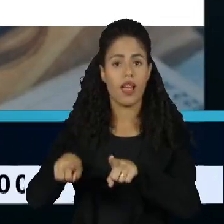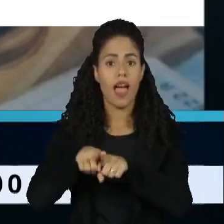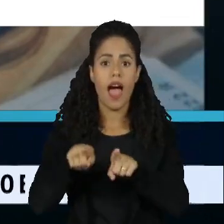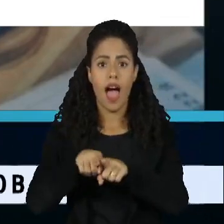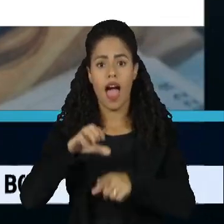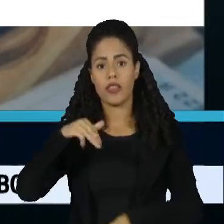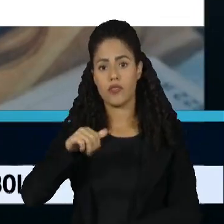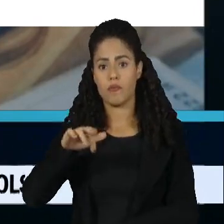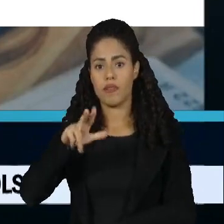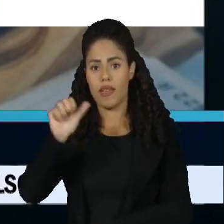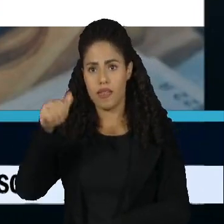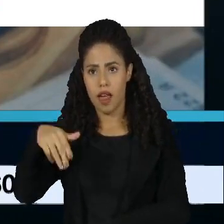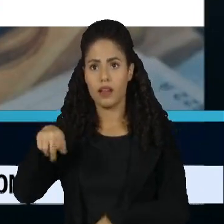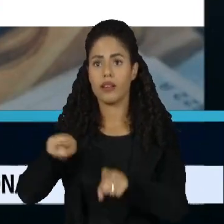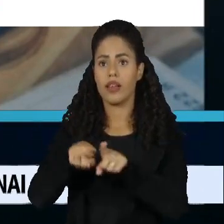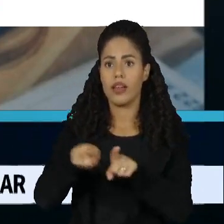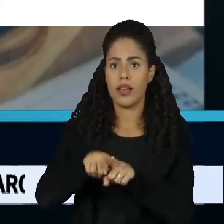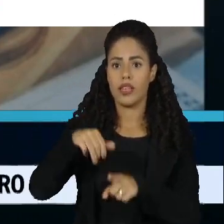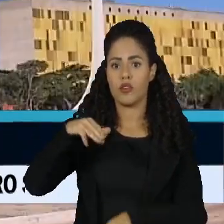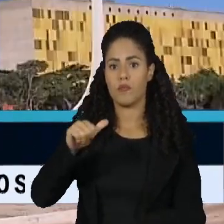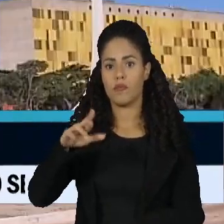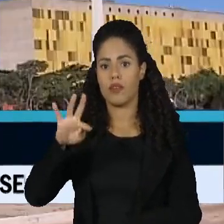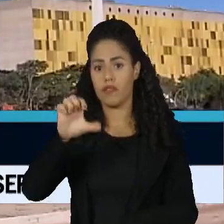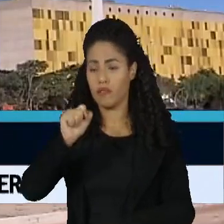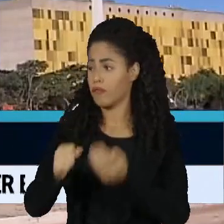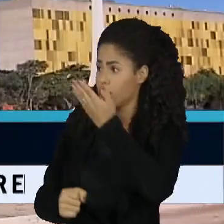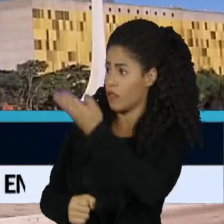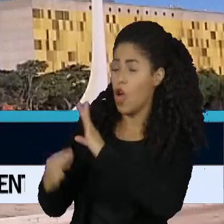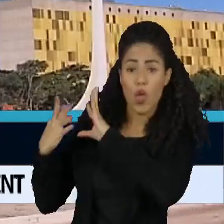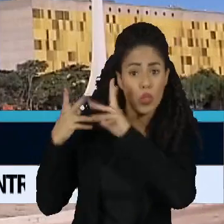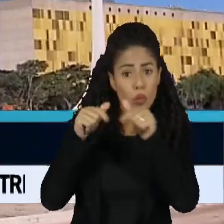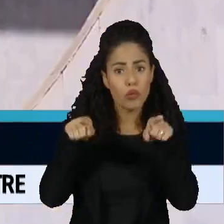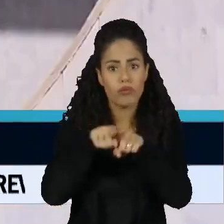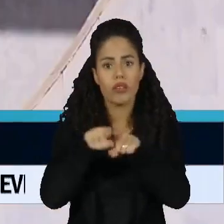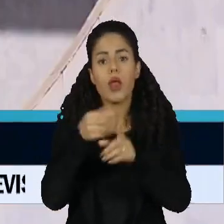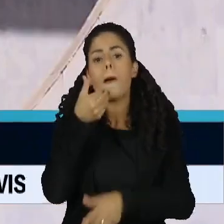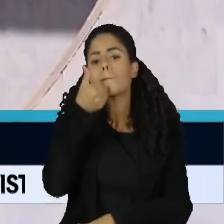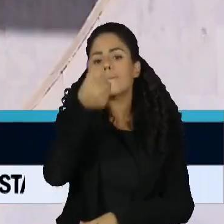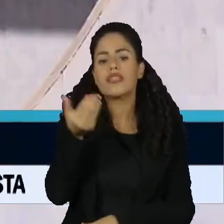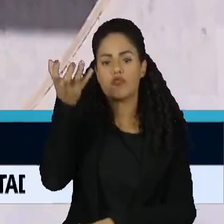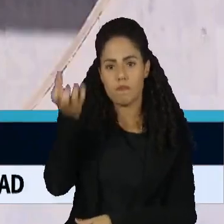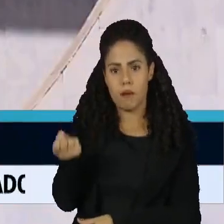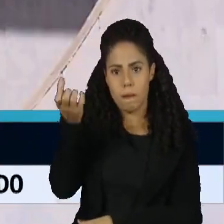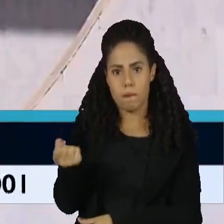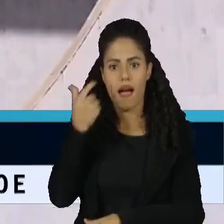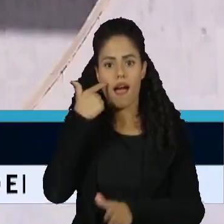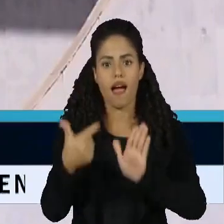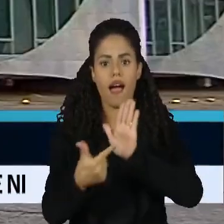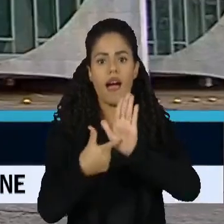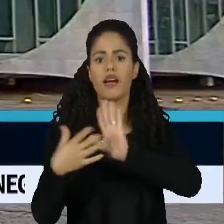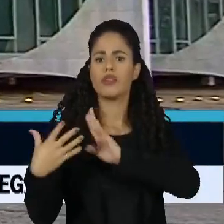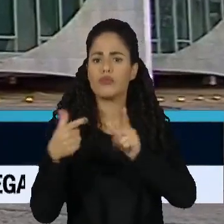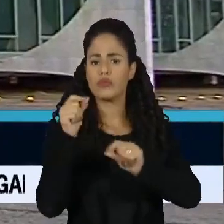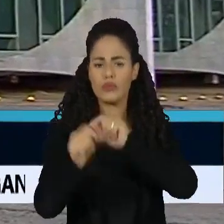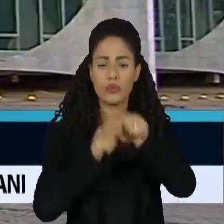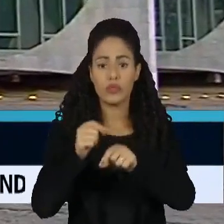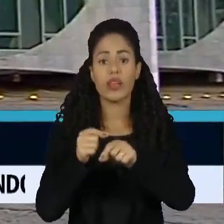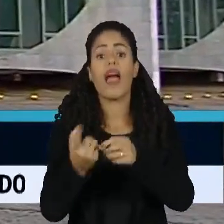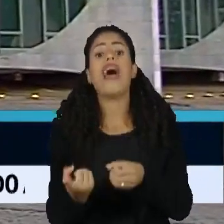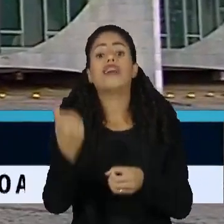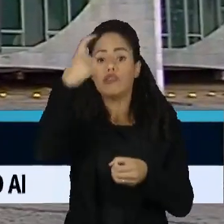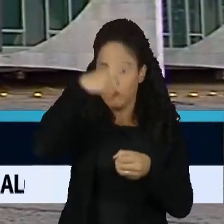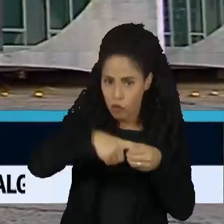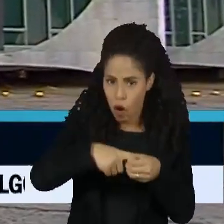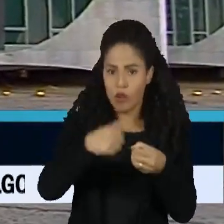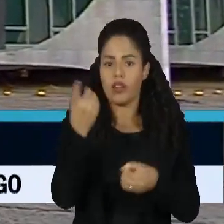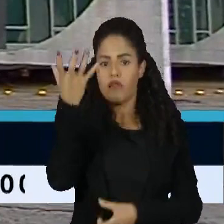de Melo e Silva Cabral e Mirtes Bichara. Eles entraram com uma liminar no Supremo Tribunal Federal para que o Estado volte a pagar